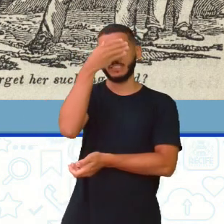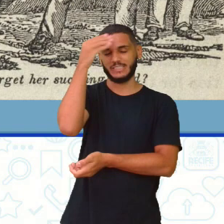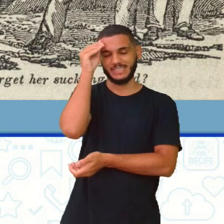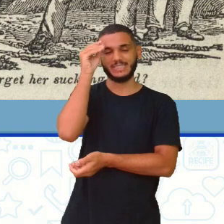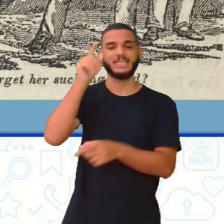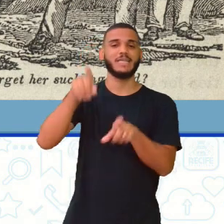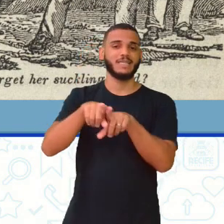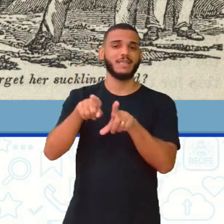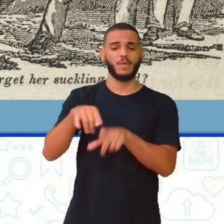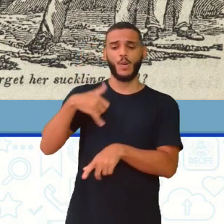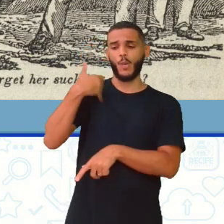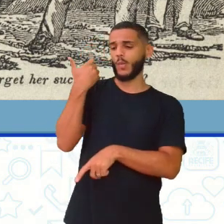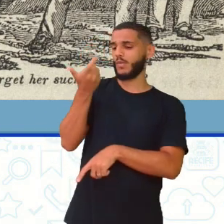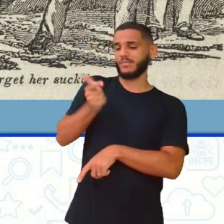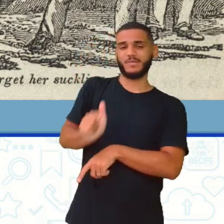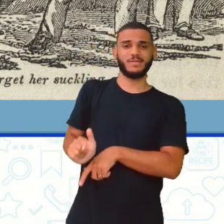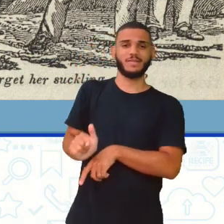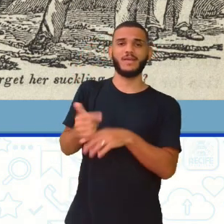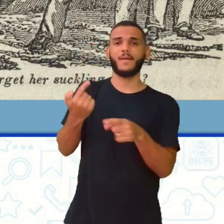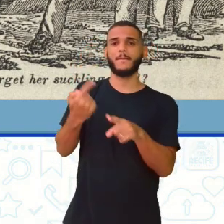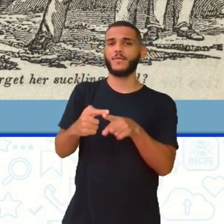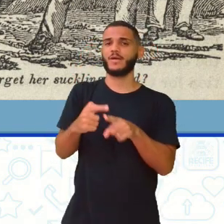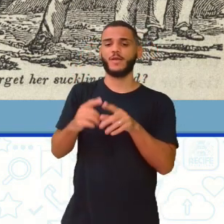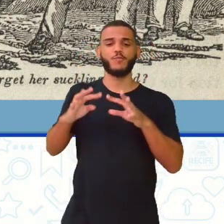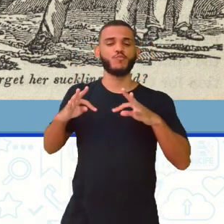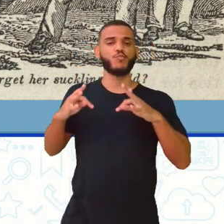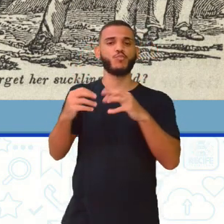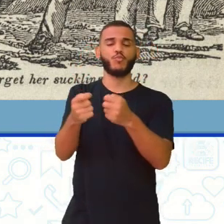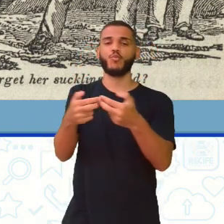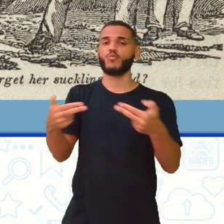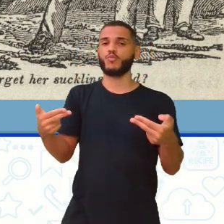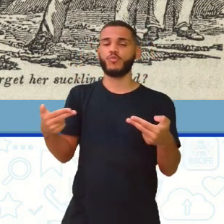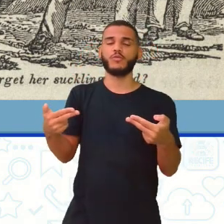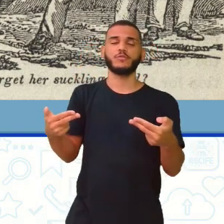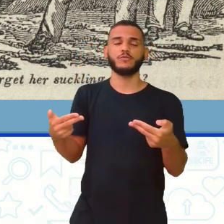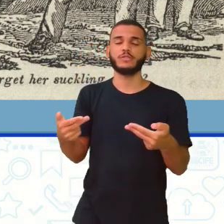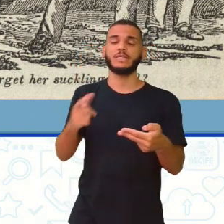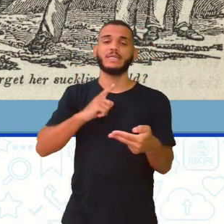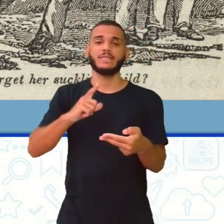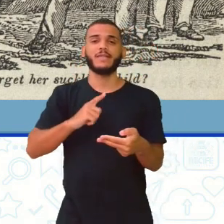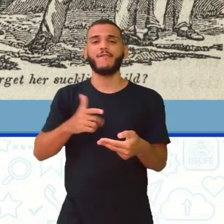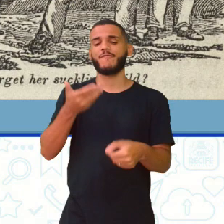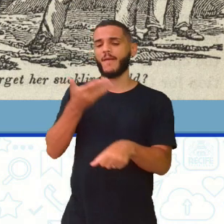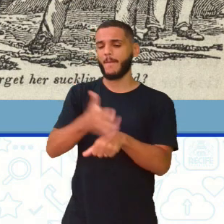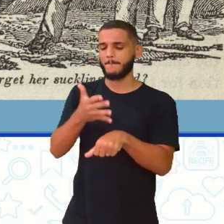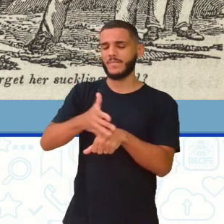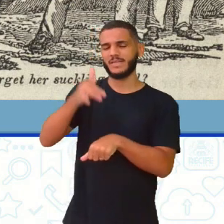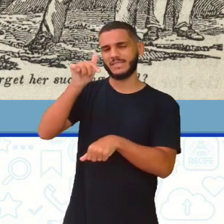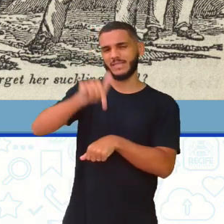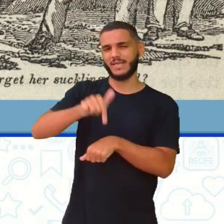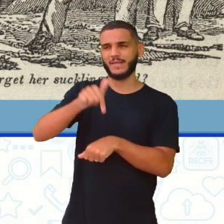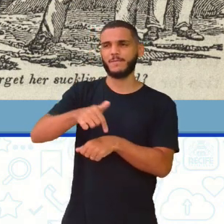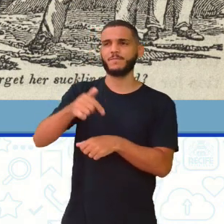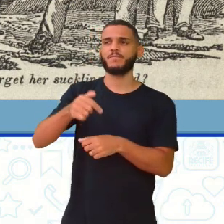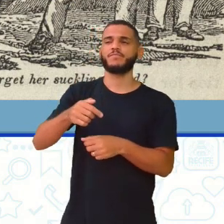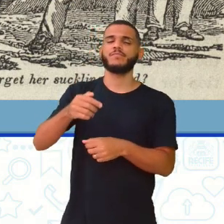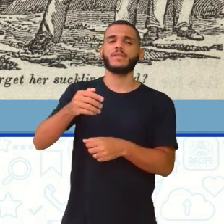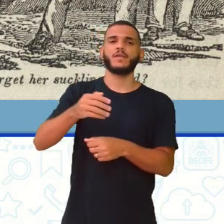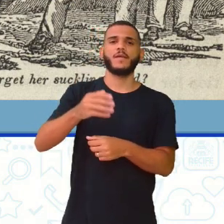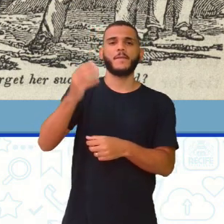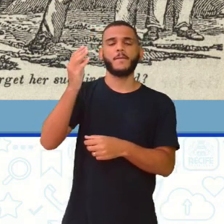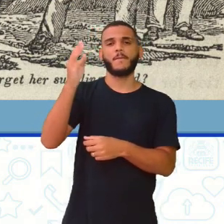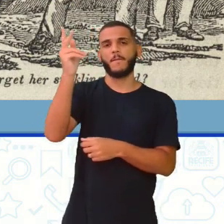orgulhar. Assim como em todas as colônias, né? A gente teve essa prática, a gente foi um país